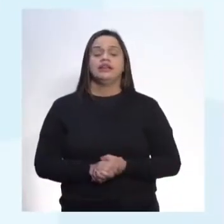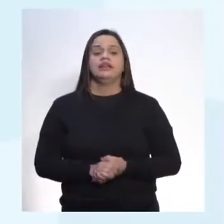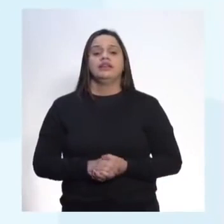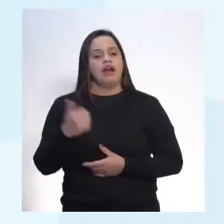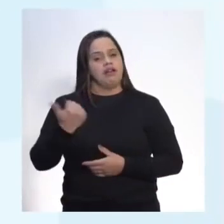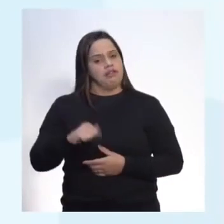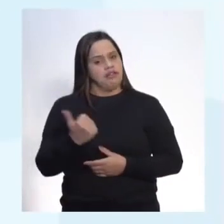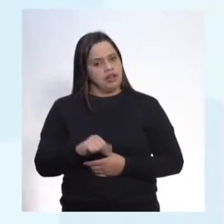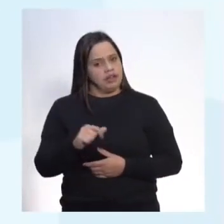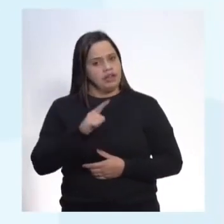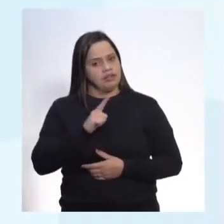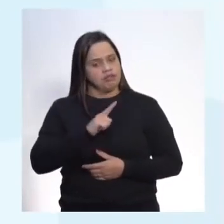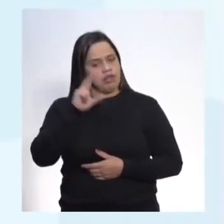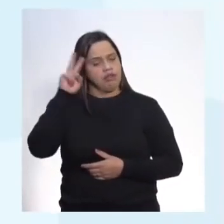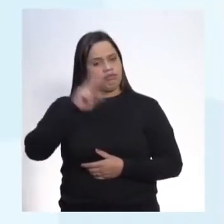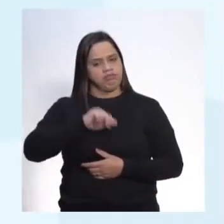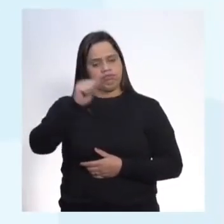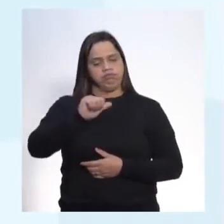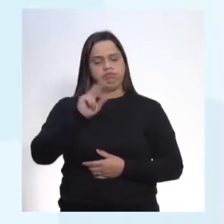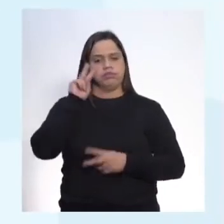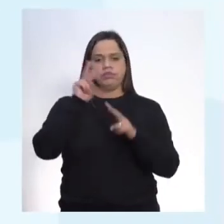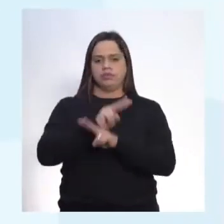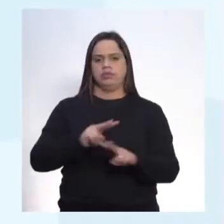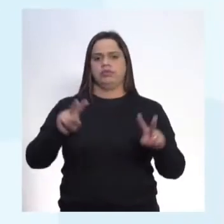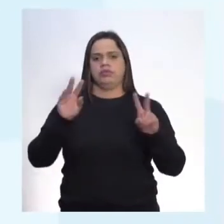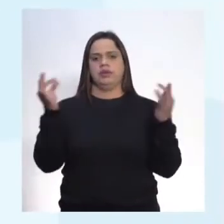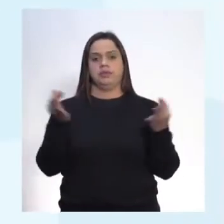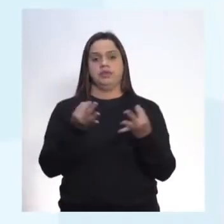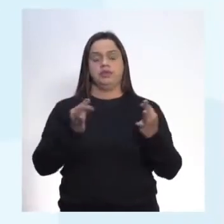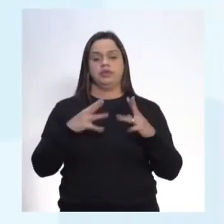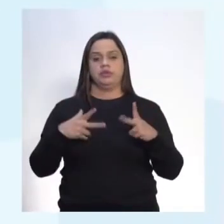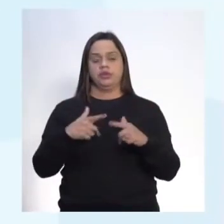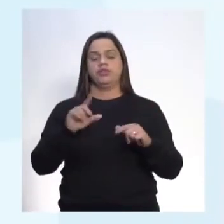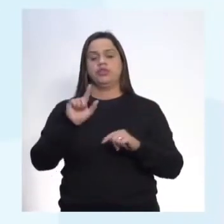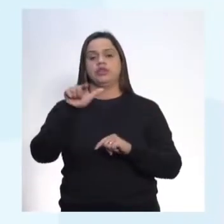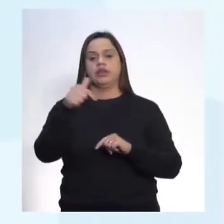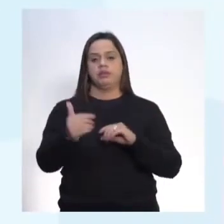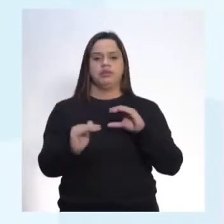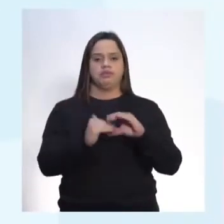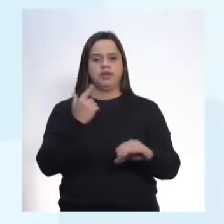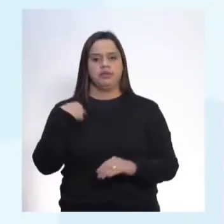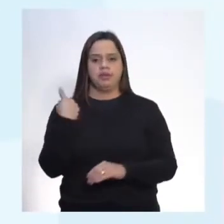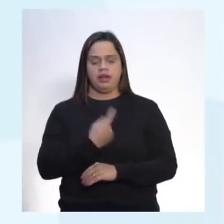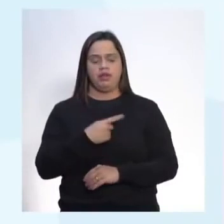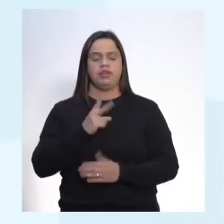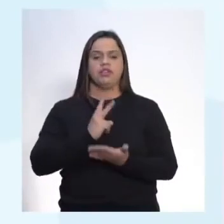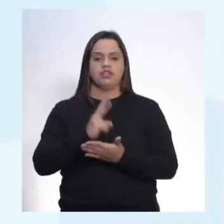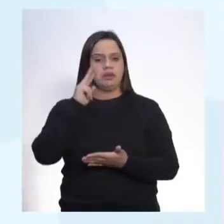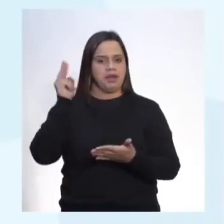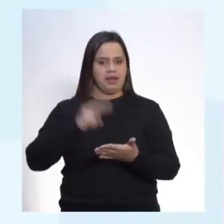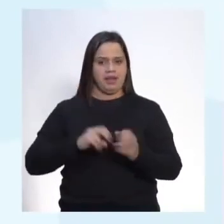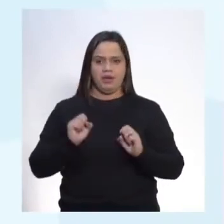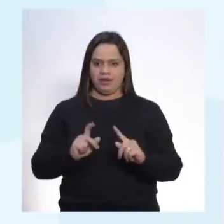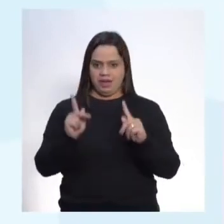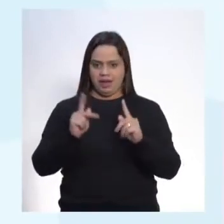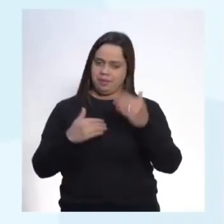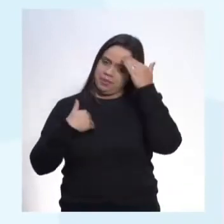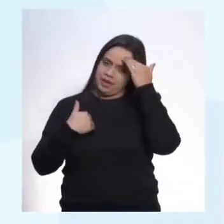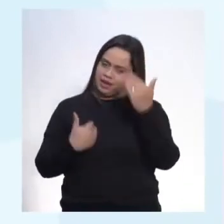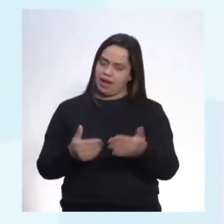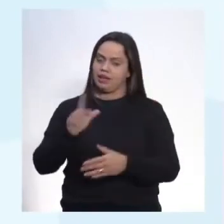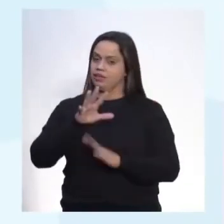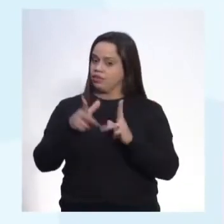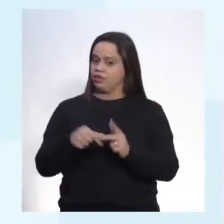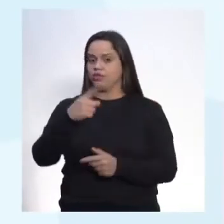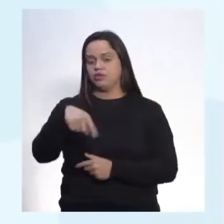Avaliem com frieza, né? Analisem tudo bonitinho e mandem o recado para a gente que a gente sempre lê. Tudo bem? Obrigado a